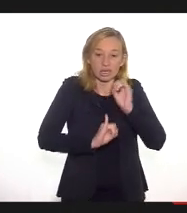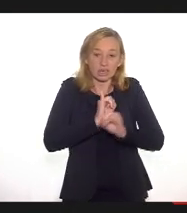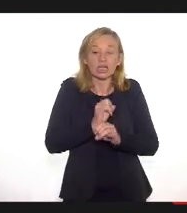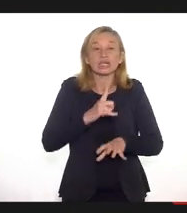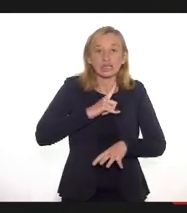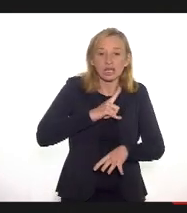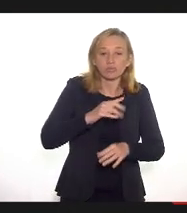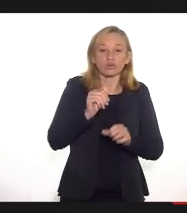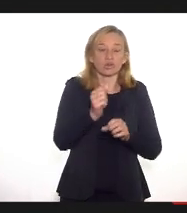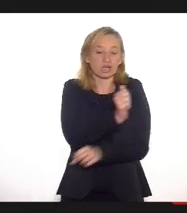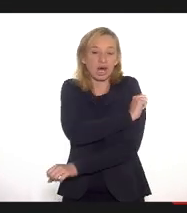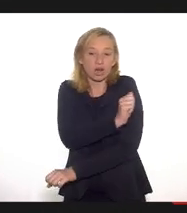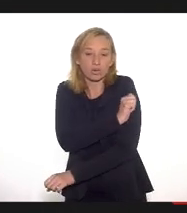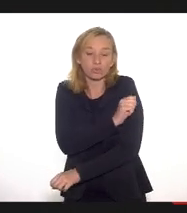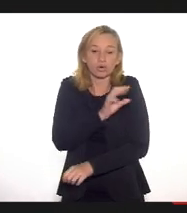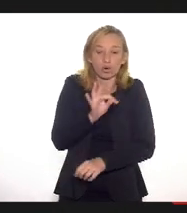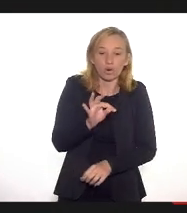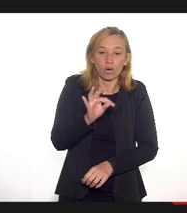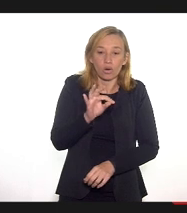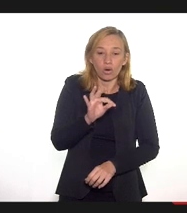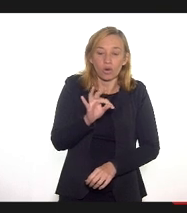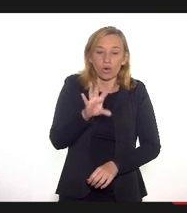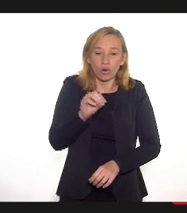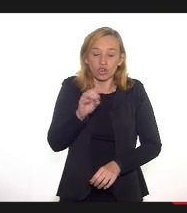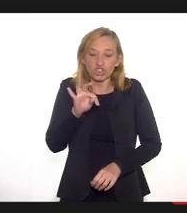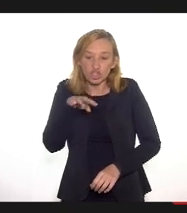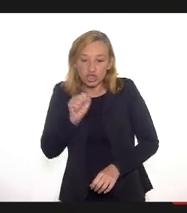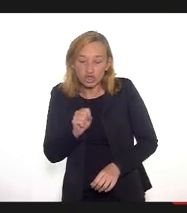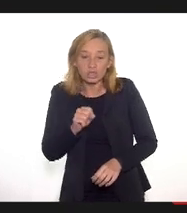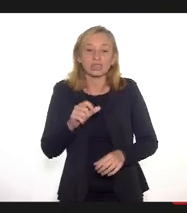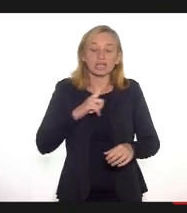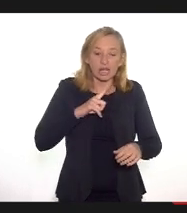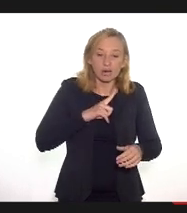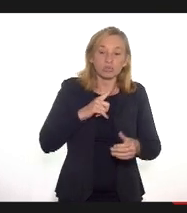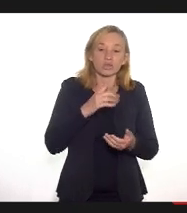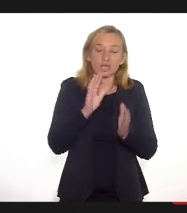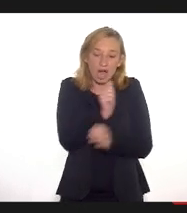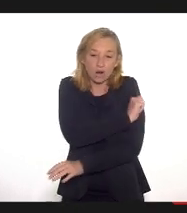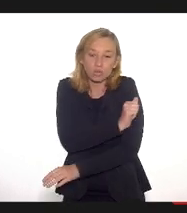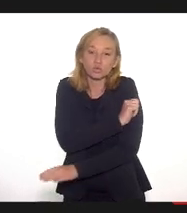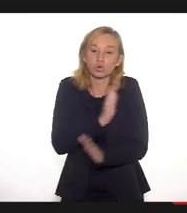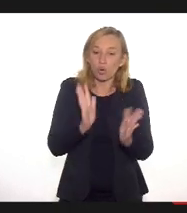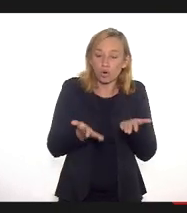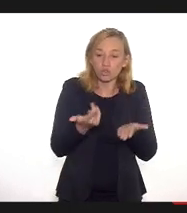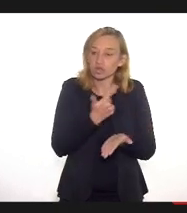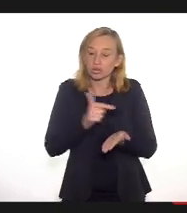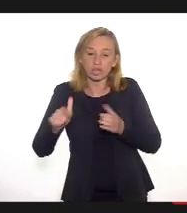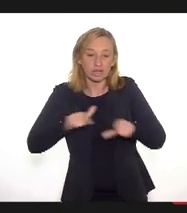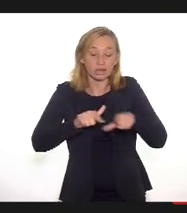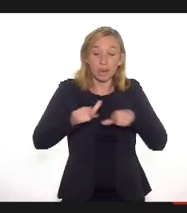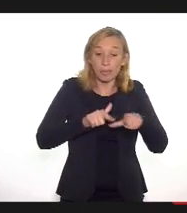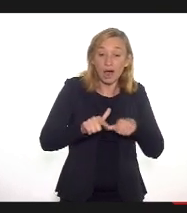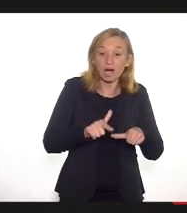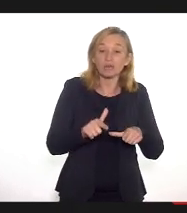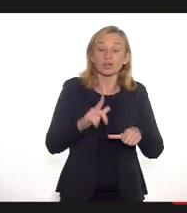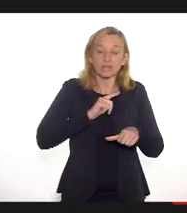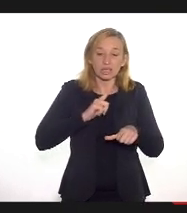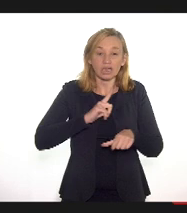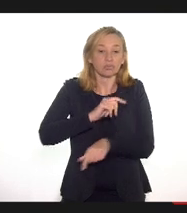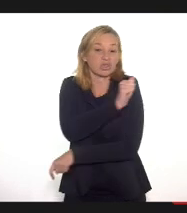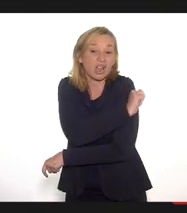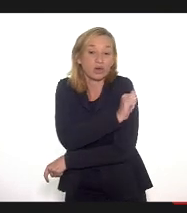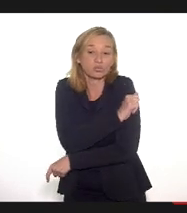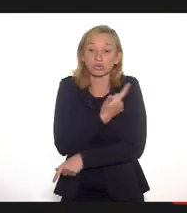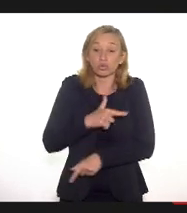temos alunos que ficaram desempregados no momento de pandemia, nós temos alunos hoje que vivem situação de vulnerabilidade, inclusive